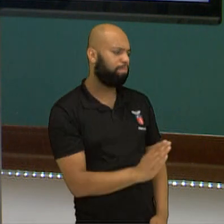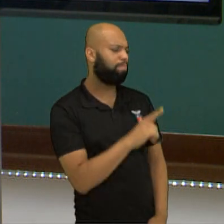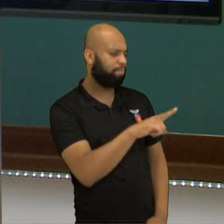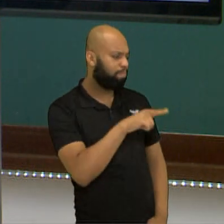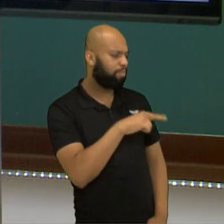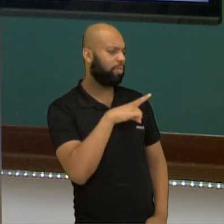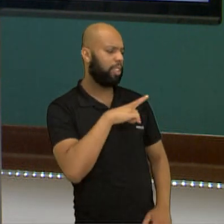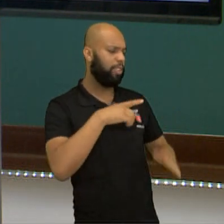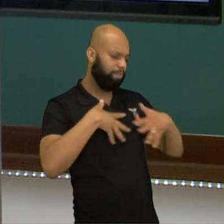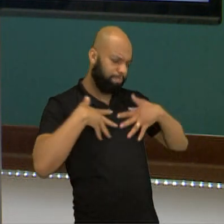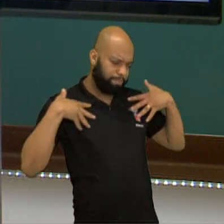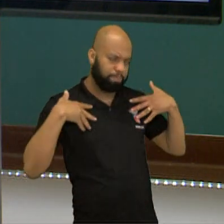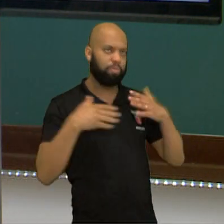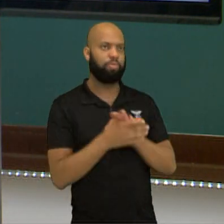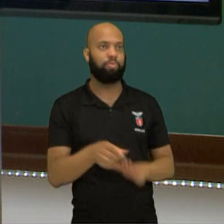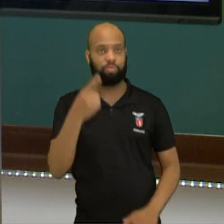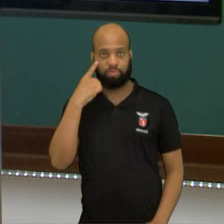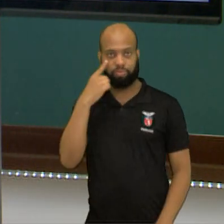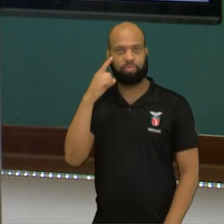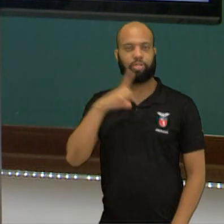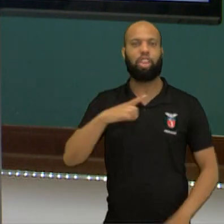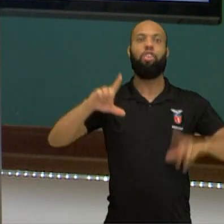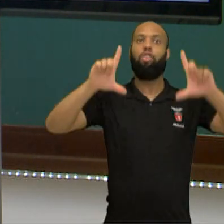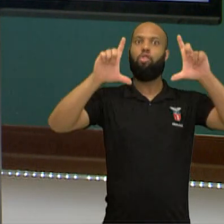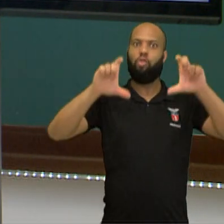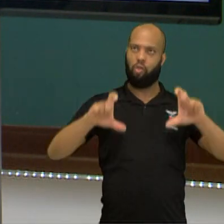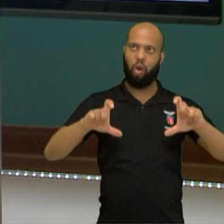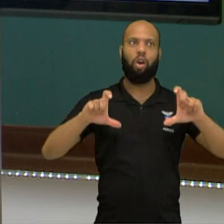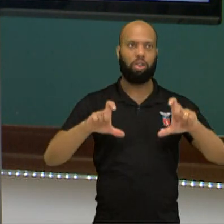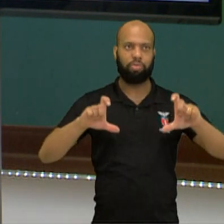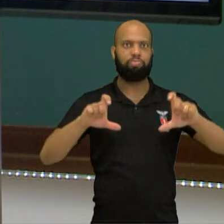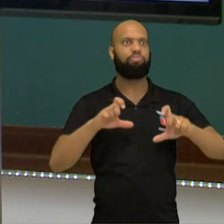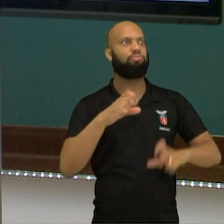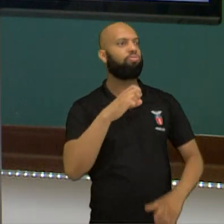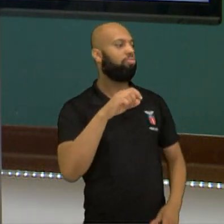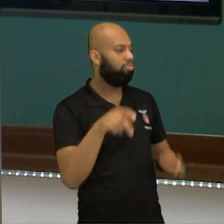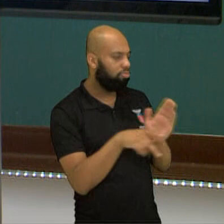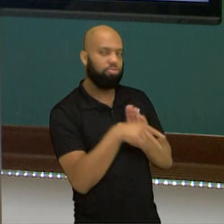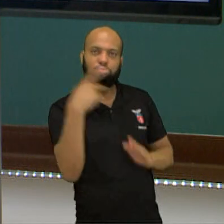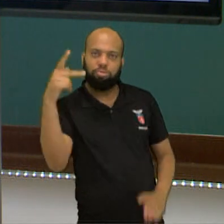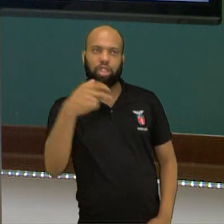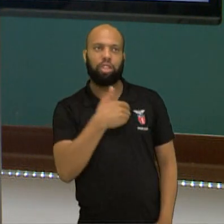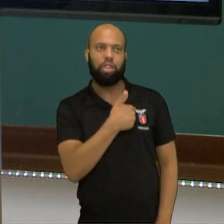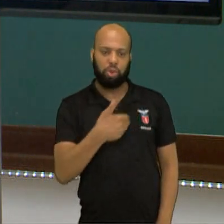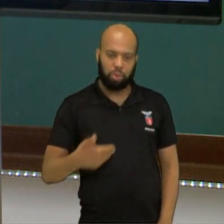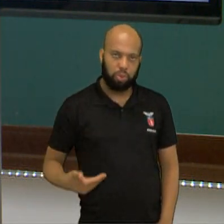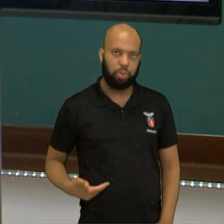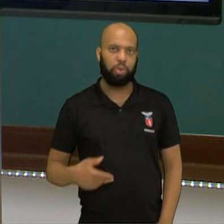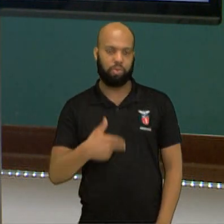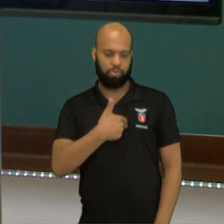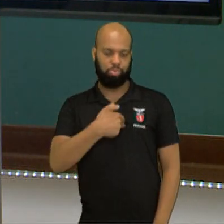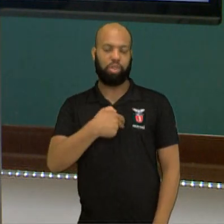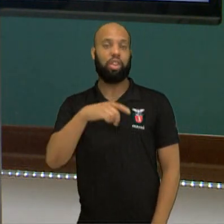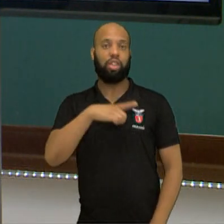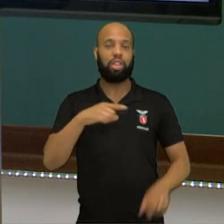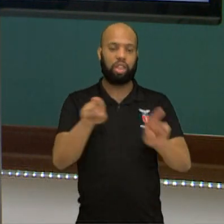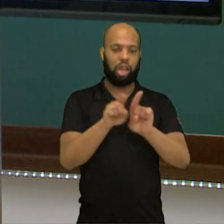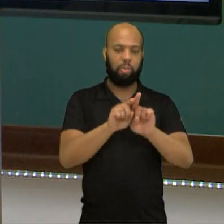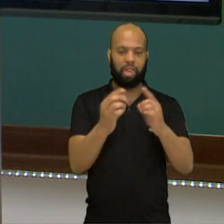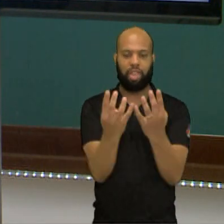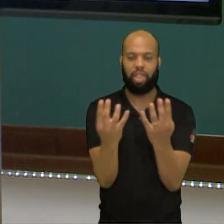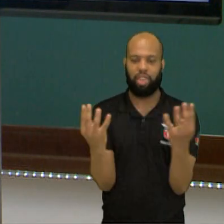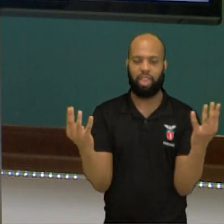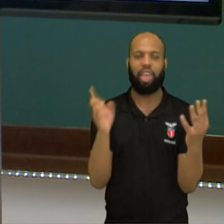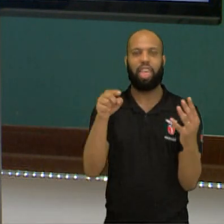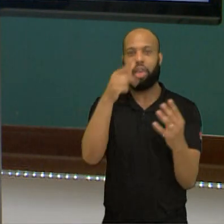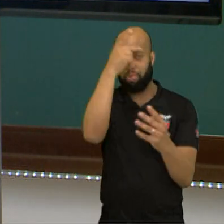brasileiros. Então perceba a imagem grande de Getúlio Vargas e você tem os trabalhadores em volta dessa imagem. Então,